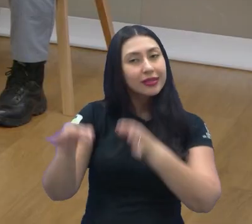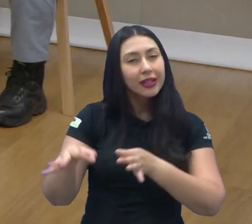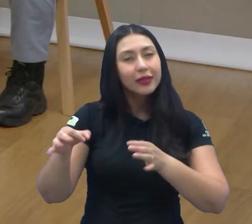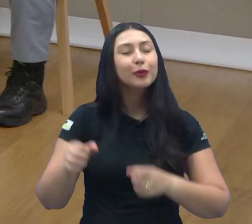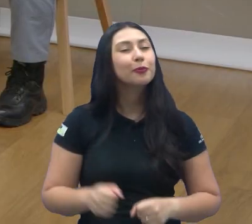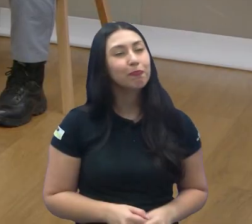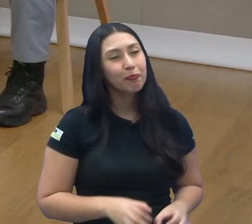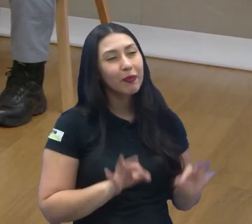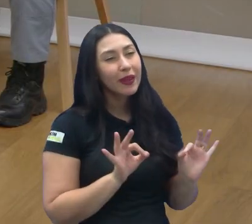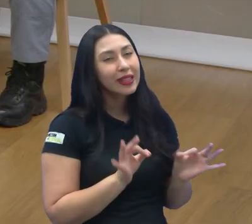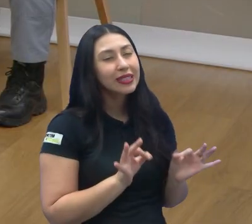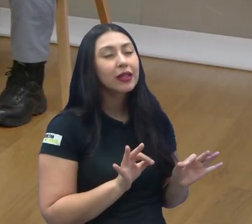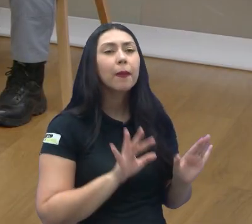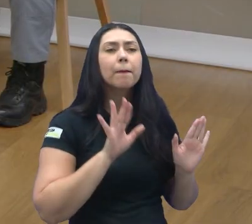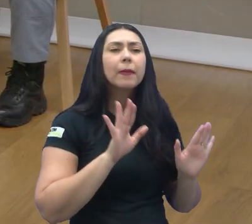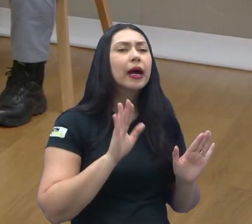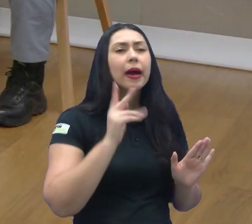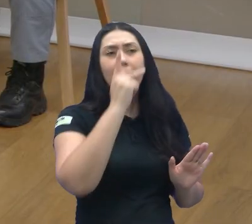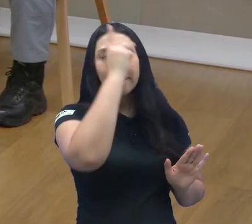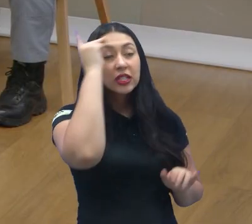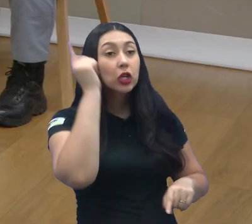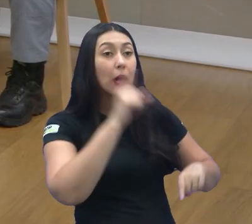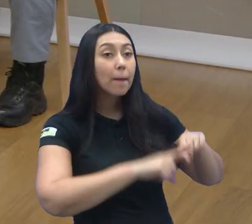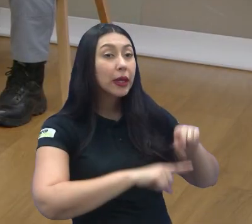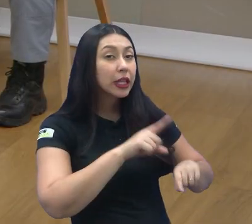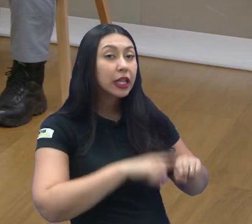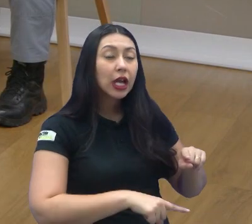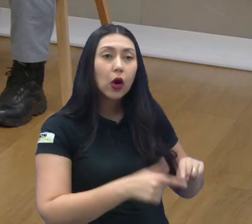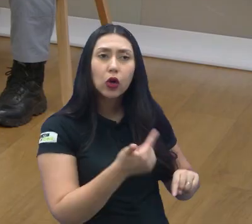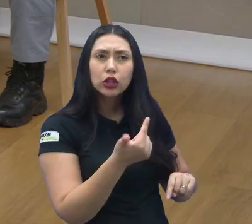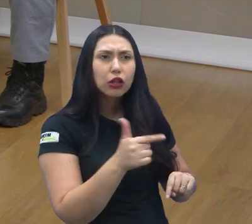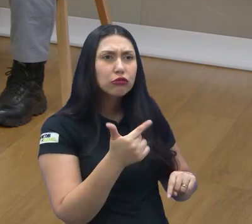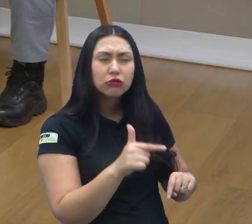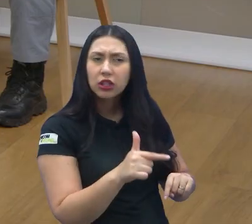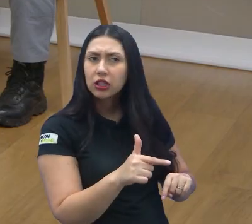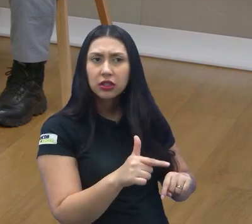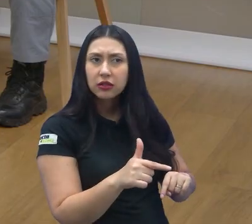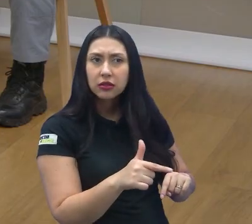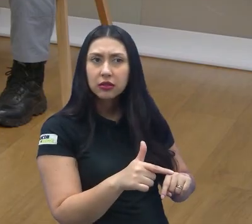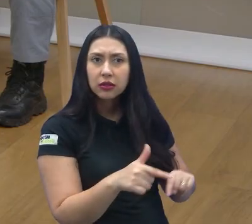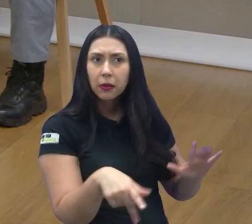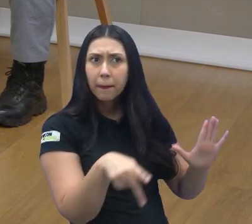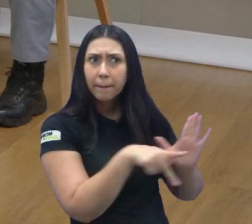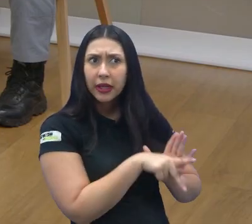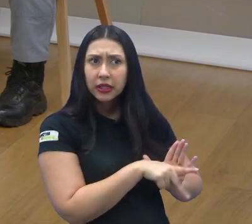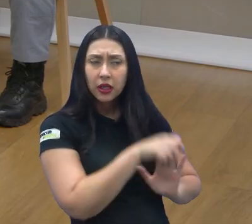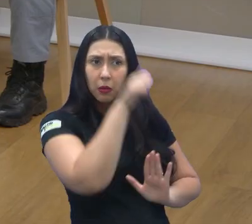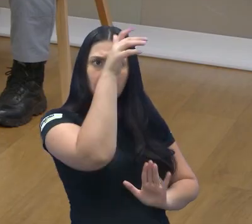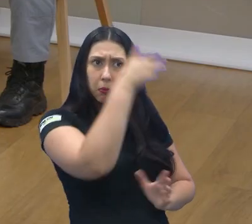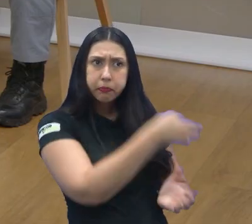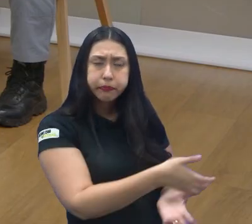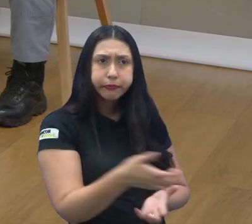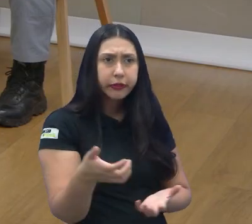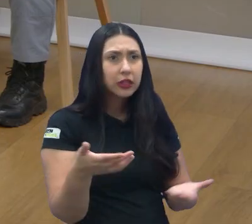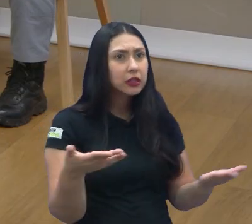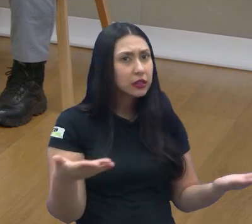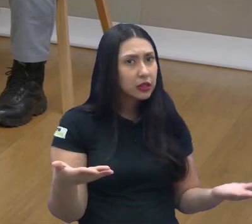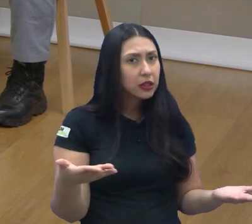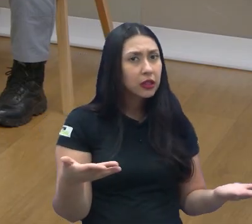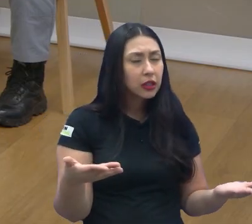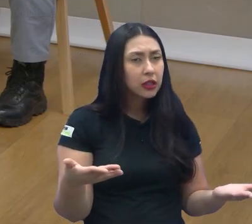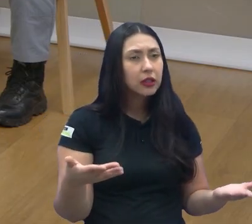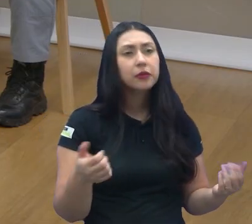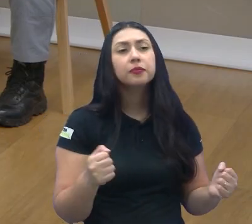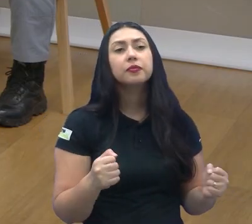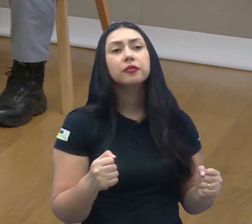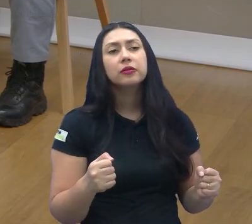certo. Agora, a pessoa não tem esse equipamento, que você falou, é um equipamento próprio do Corpo de Bombeiros, eu imagino, de repente, de uma equipe de